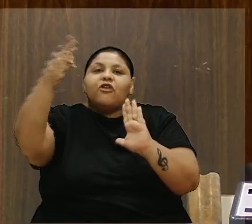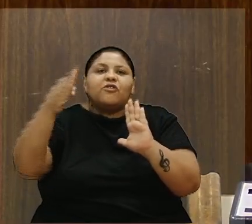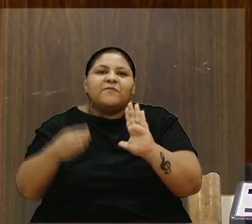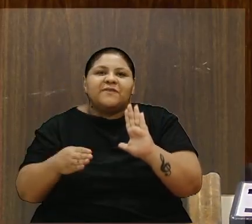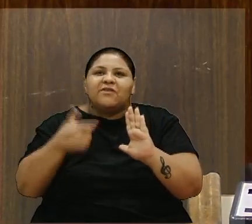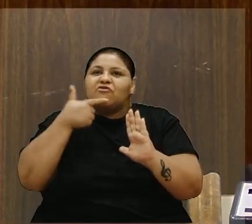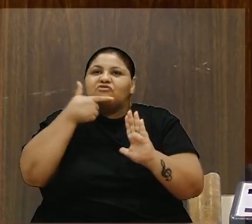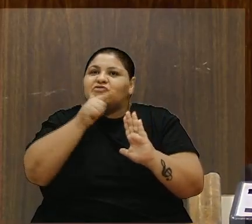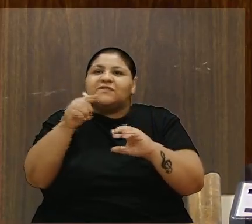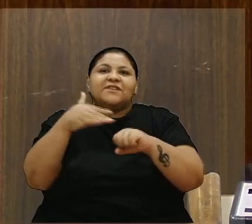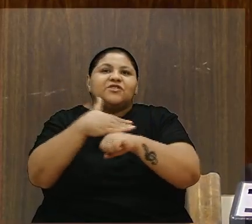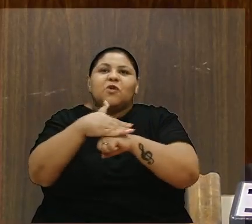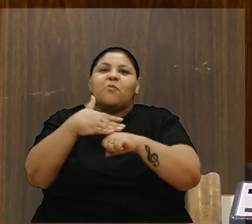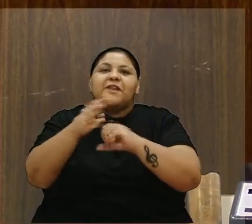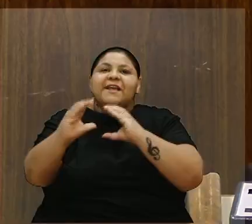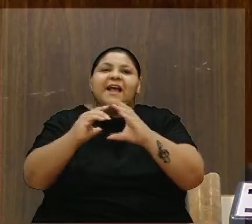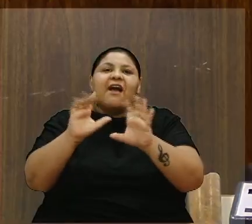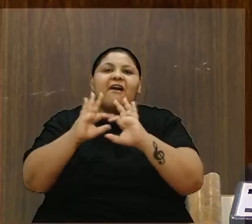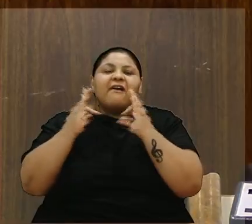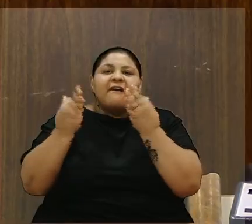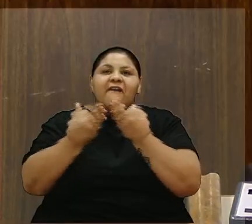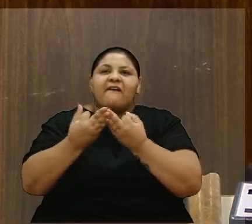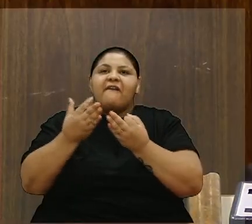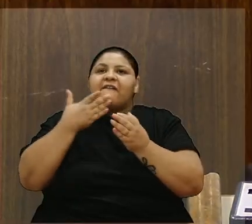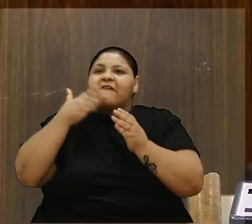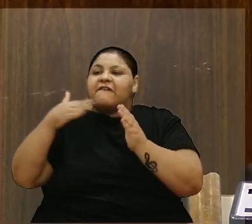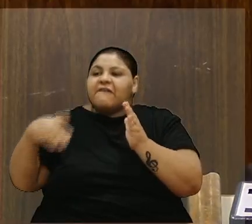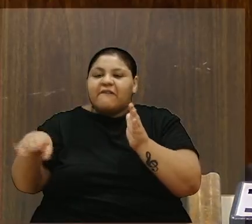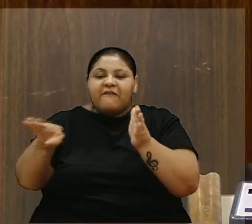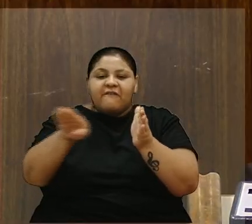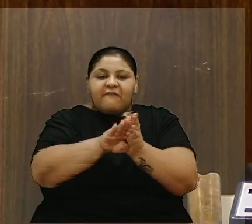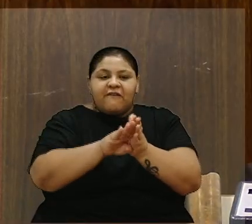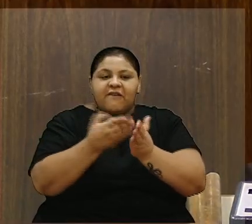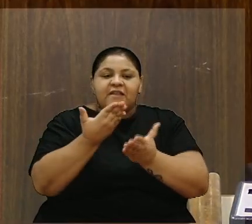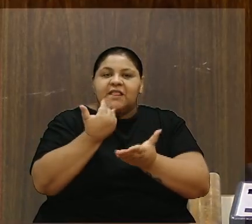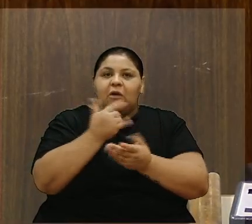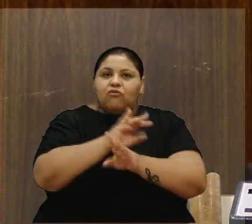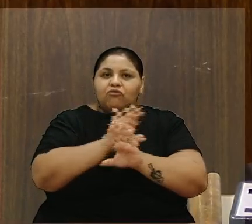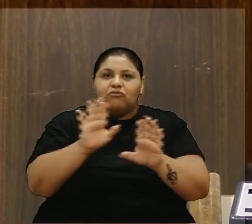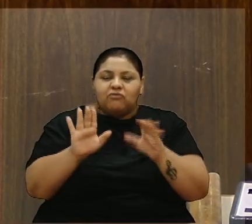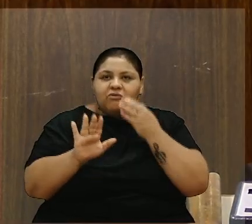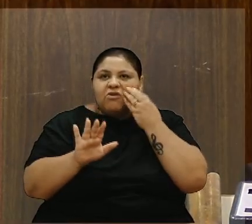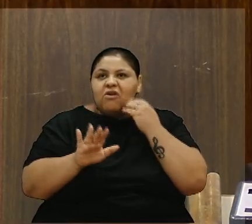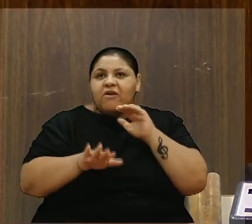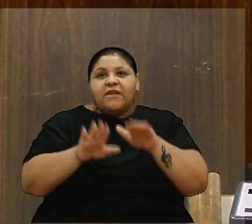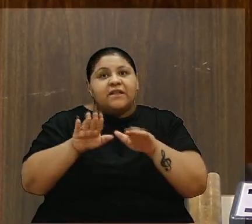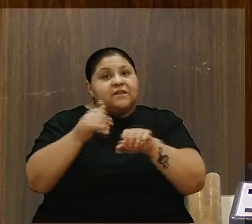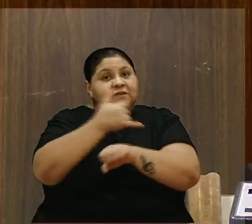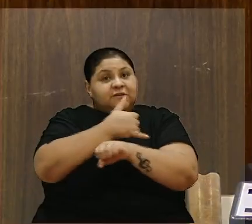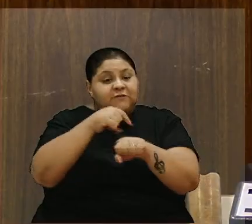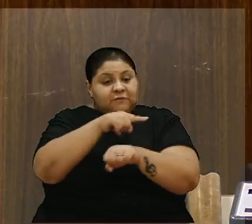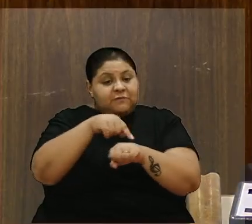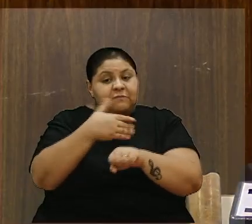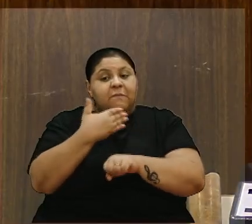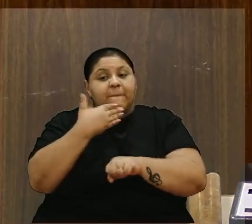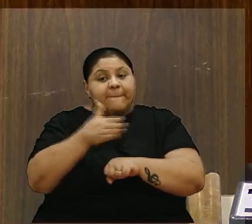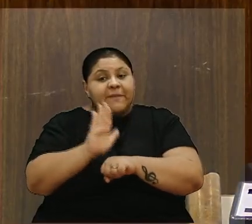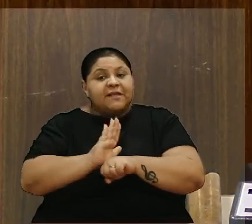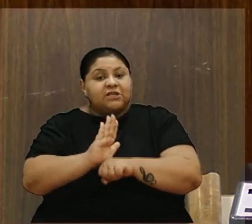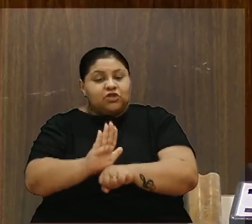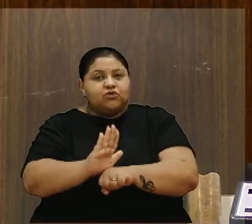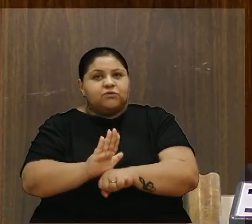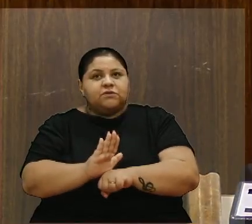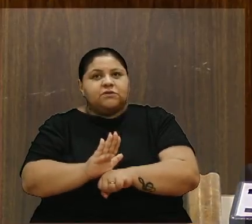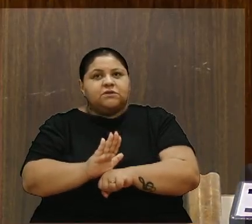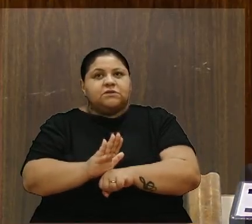se comunicar nem com a família, e a criança chega aqui e não se alimenta. E, às vezes, passa horas e a gente pede ajuda para a secretaria, né,